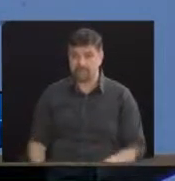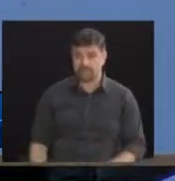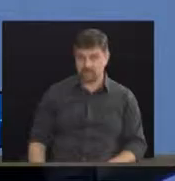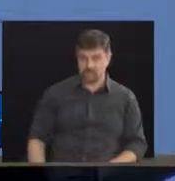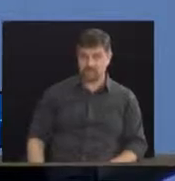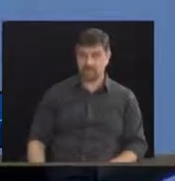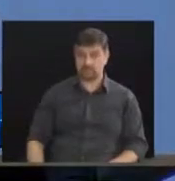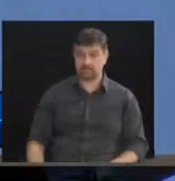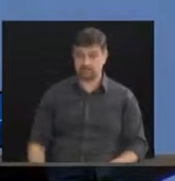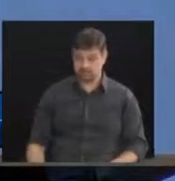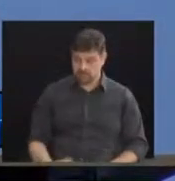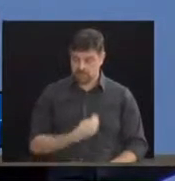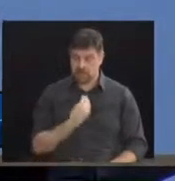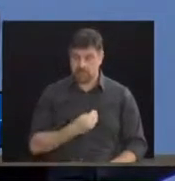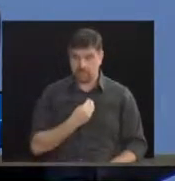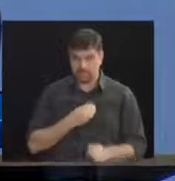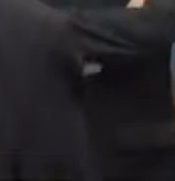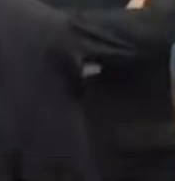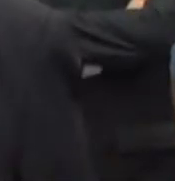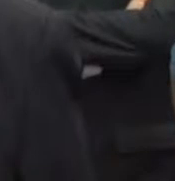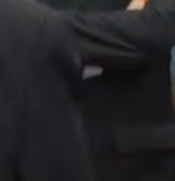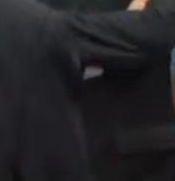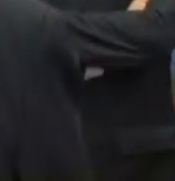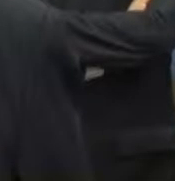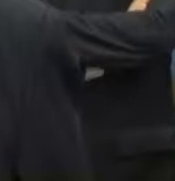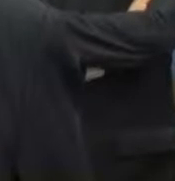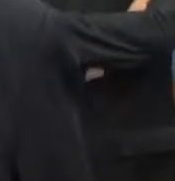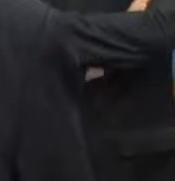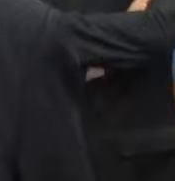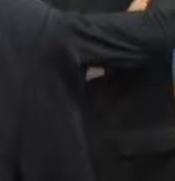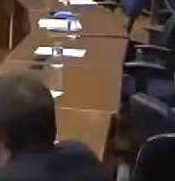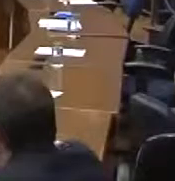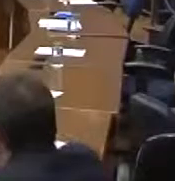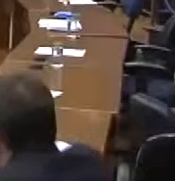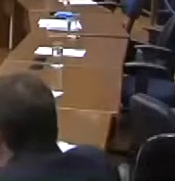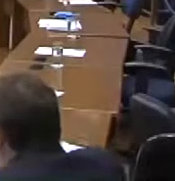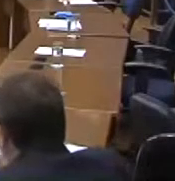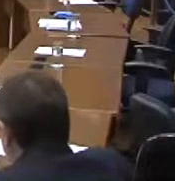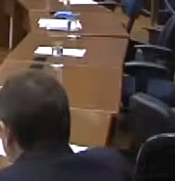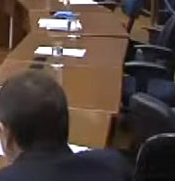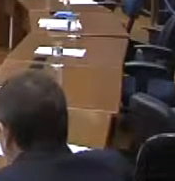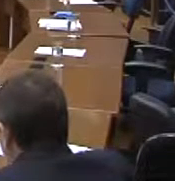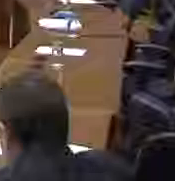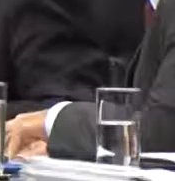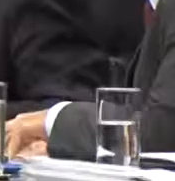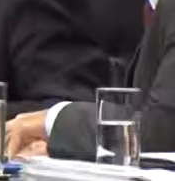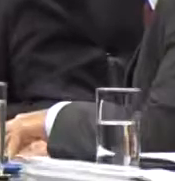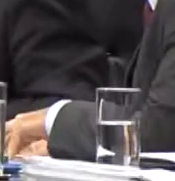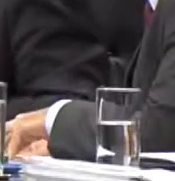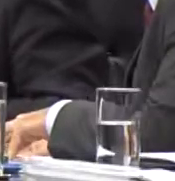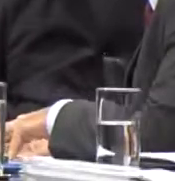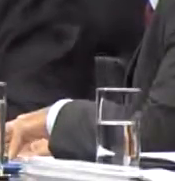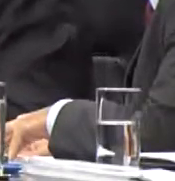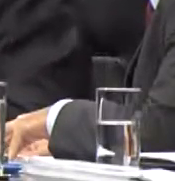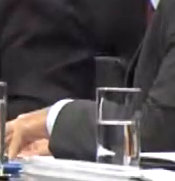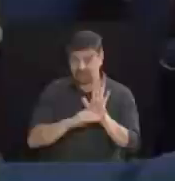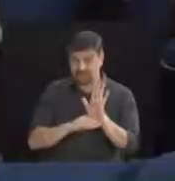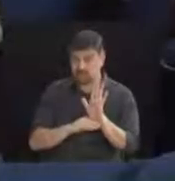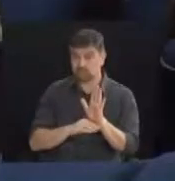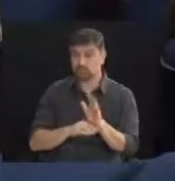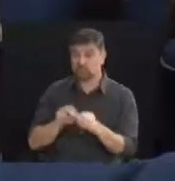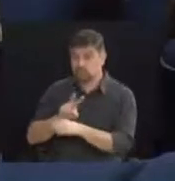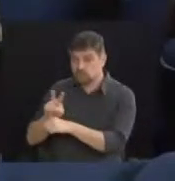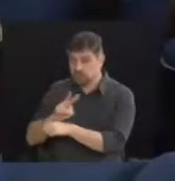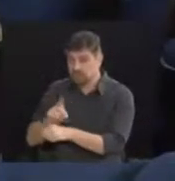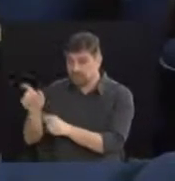do Executivo e também do Legislativo. O parlamentar afirmou ainda que a Câmara vai discutir o orçamento de forma ampla e